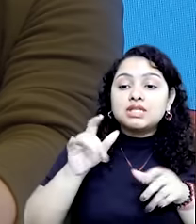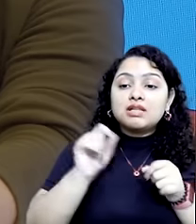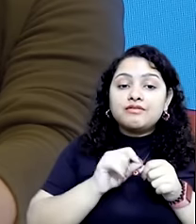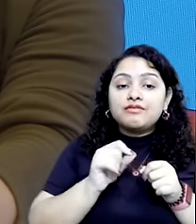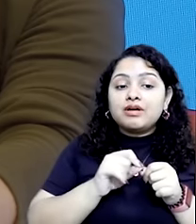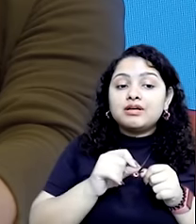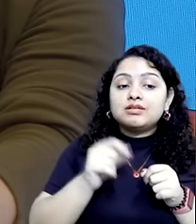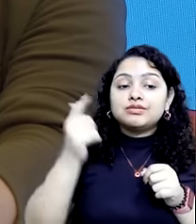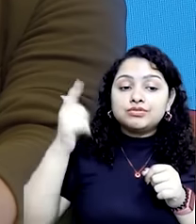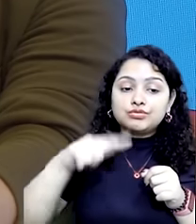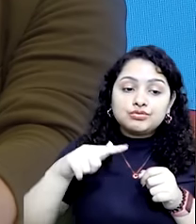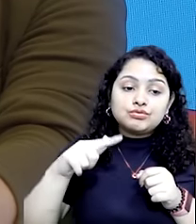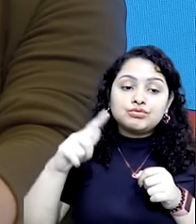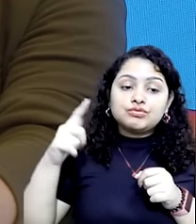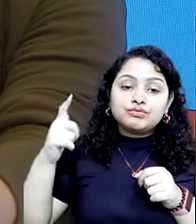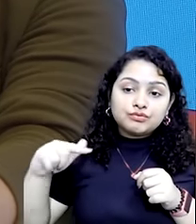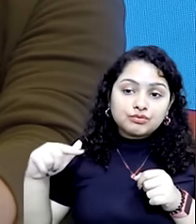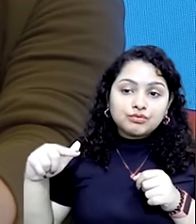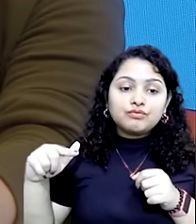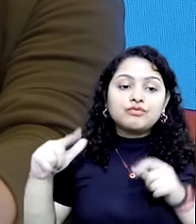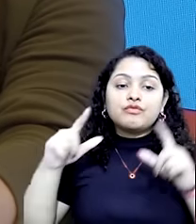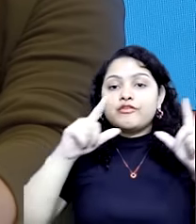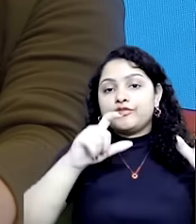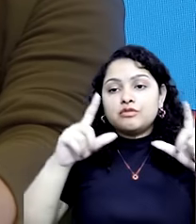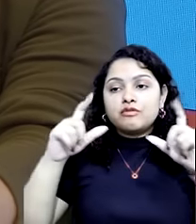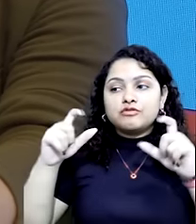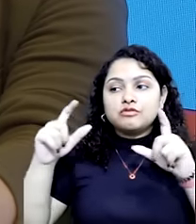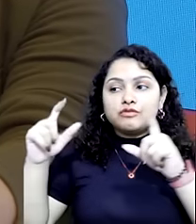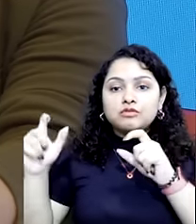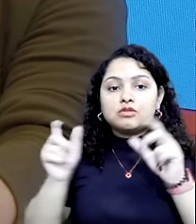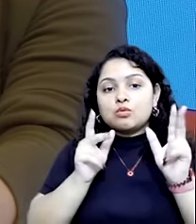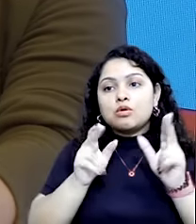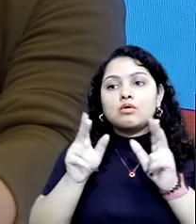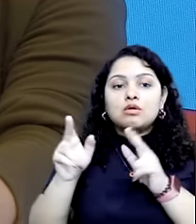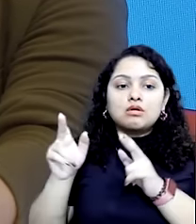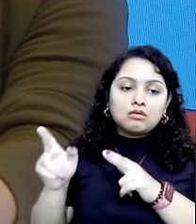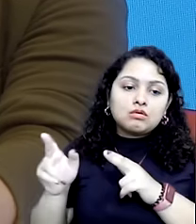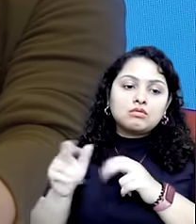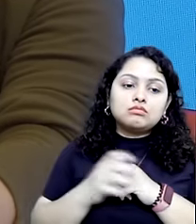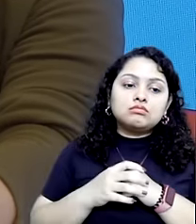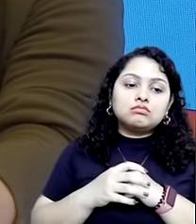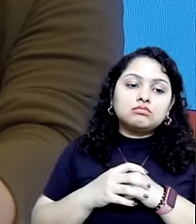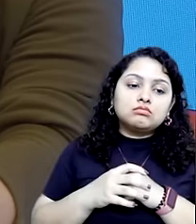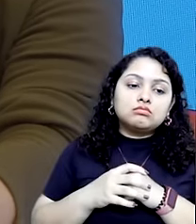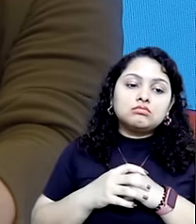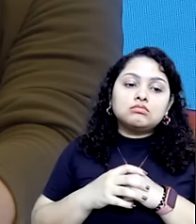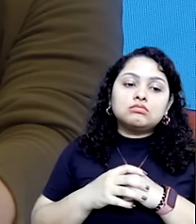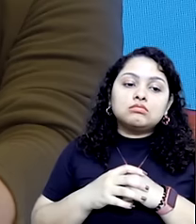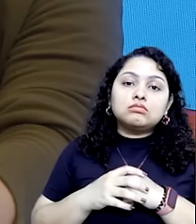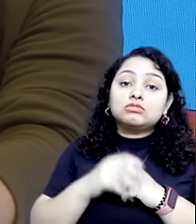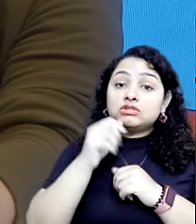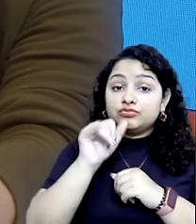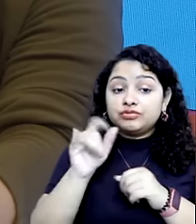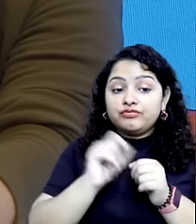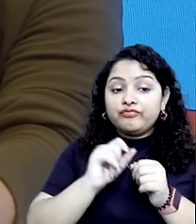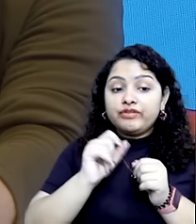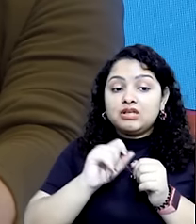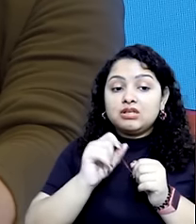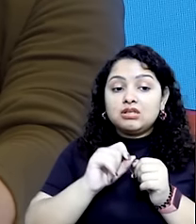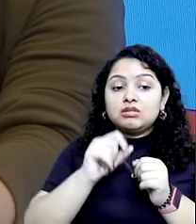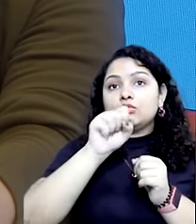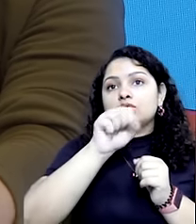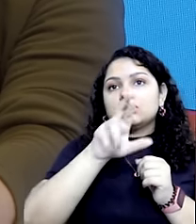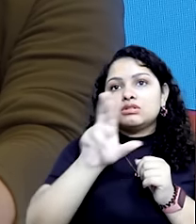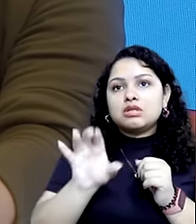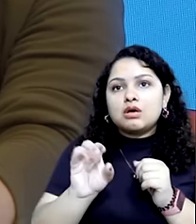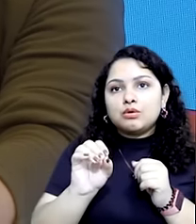repetições de de de de fotos né porque ela tem colocar de um ângulo aqui um ângulo ali um ângulo não sei o que então se você fizer cenário para tudo isso